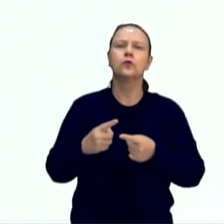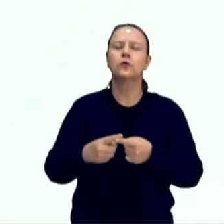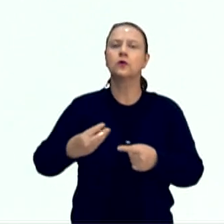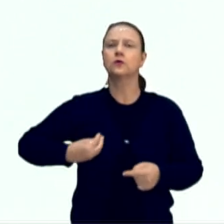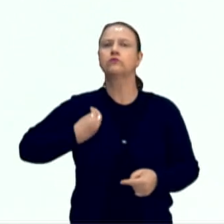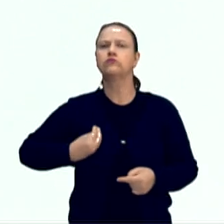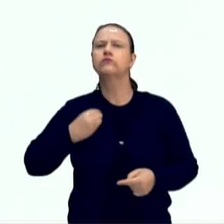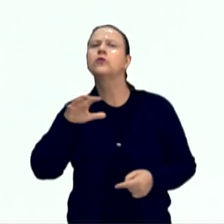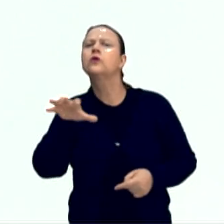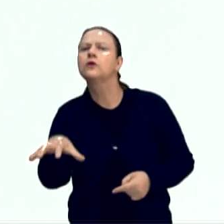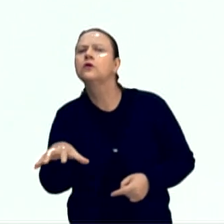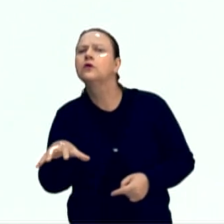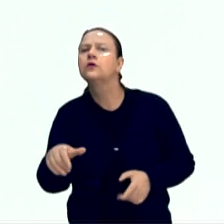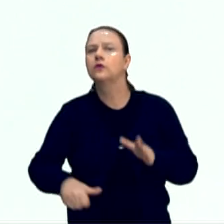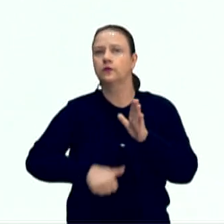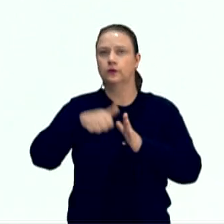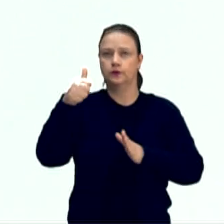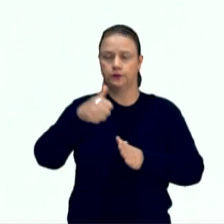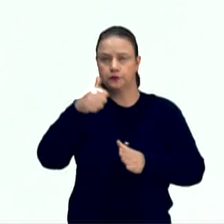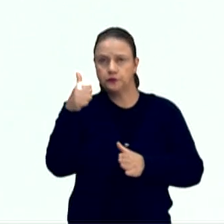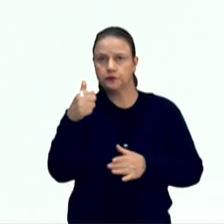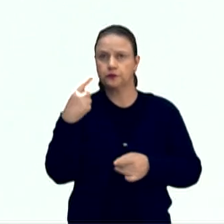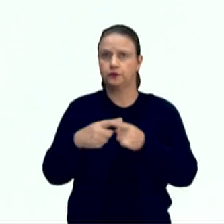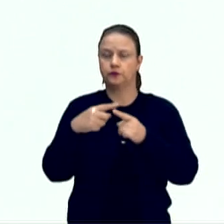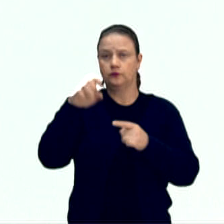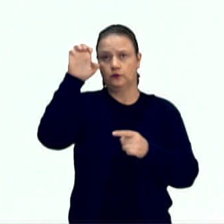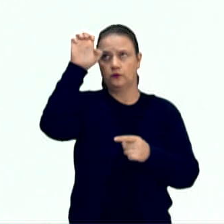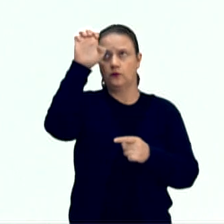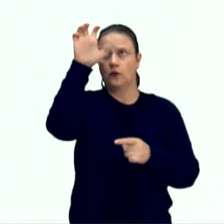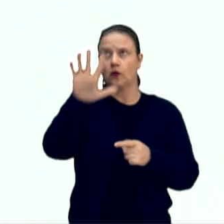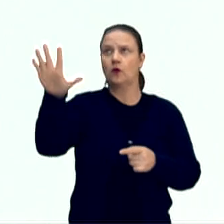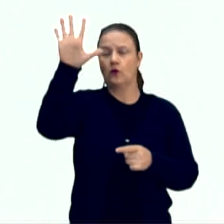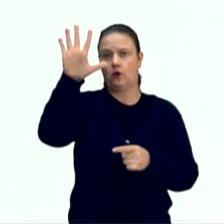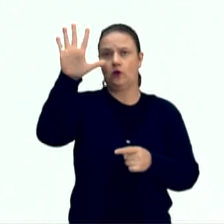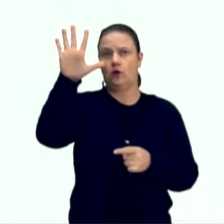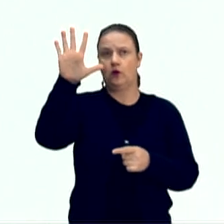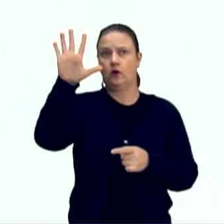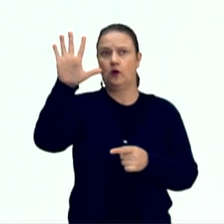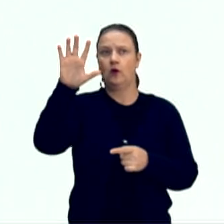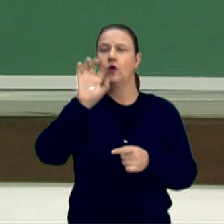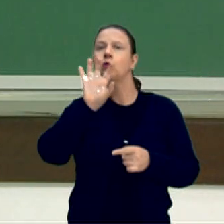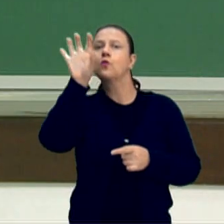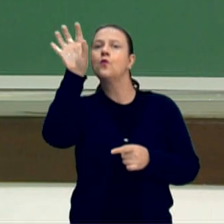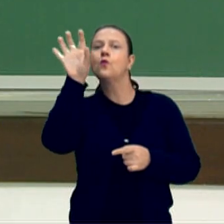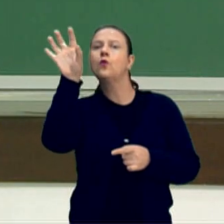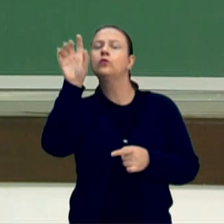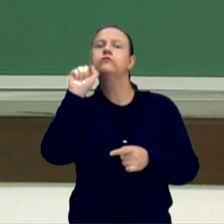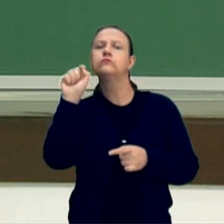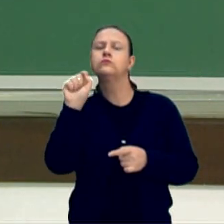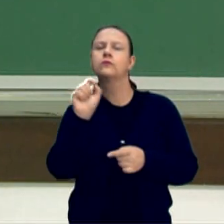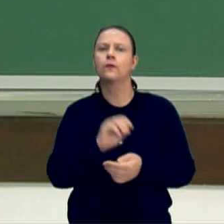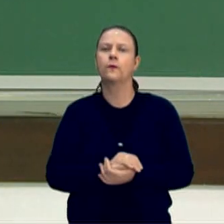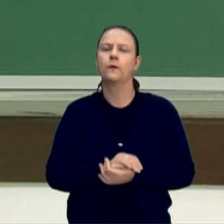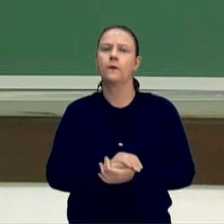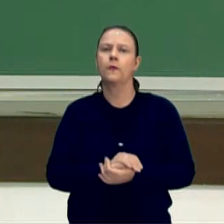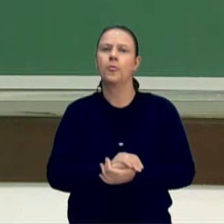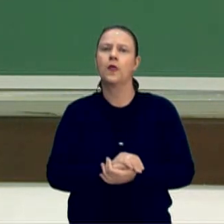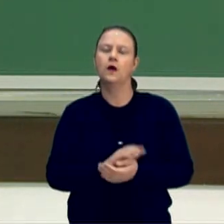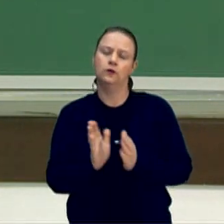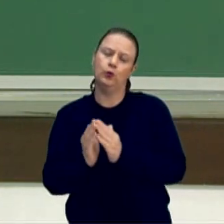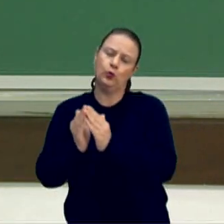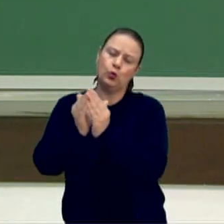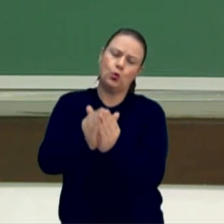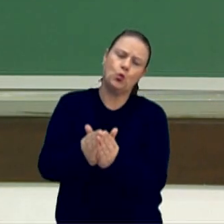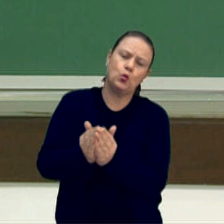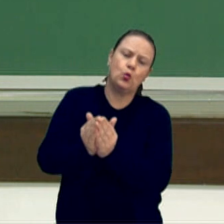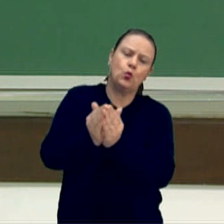habitaram ali? Primeiro, porque a Europa ficaria aqui nessa região. Os naus que